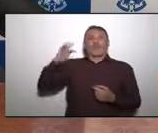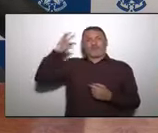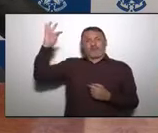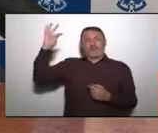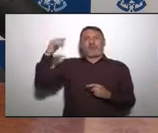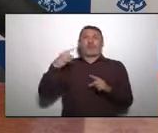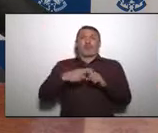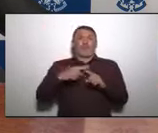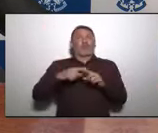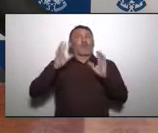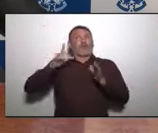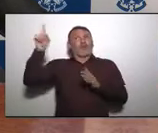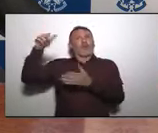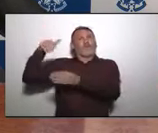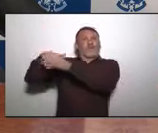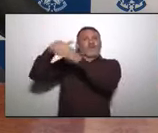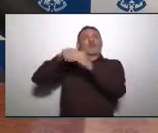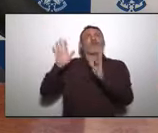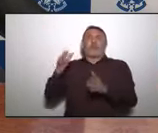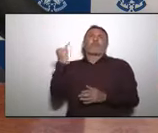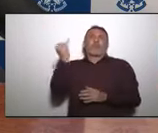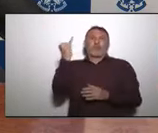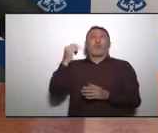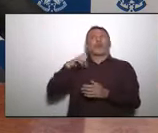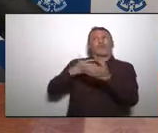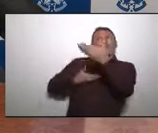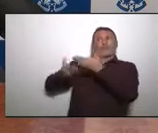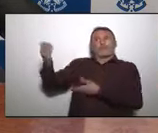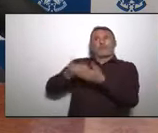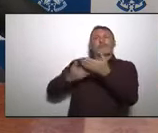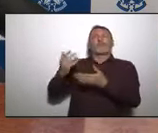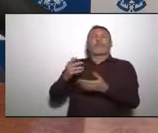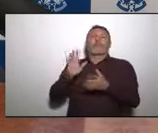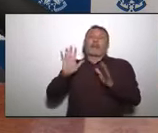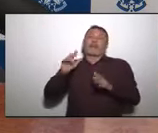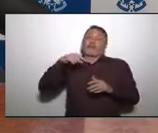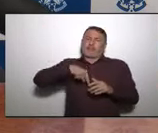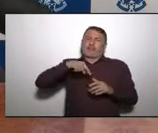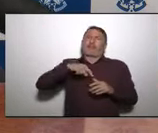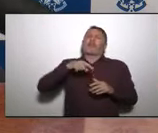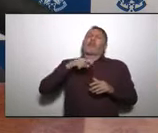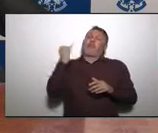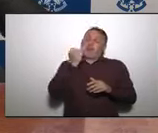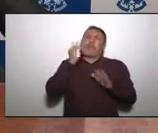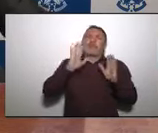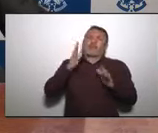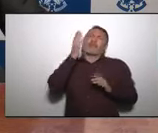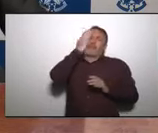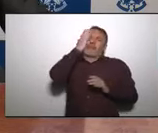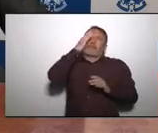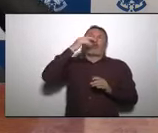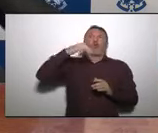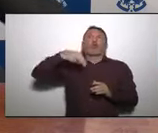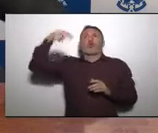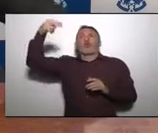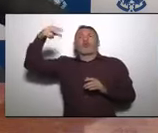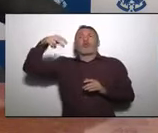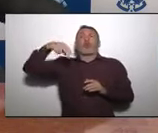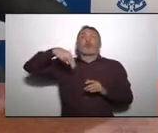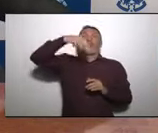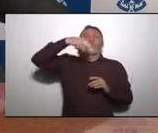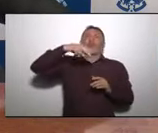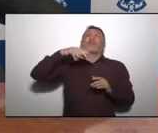que já foi votada, é também importante para nós, mas é mais importante para o Nordeste e para o Norte. Né? Para nós aqui, o que mais importa é